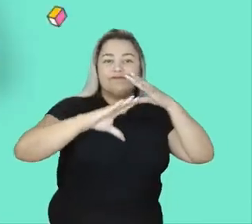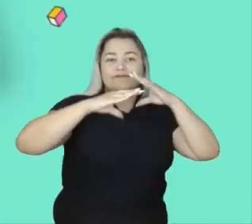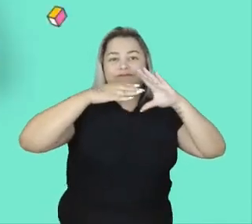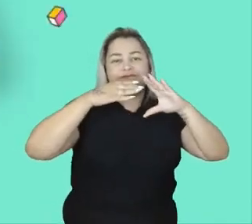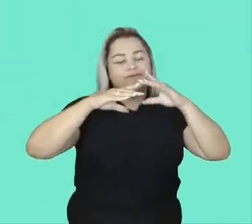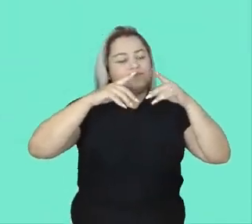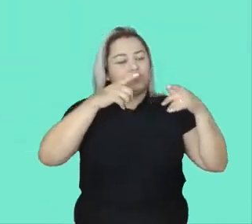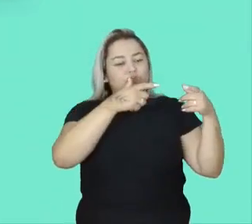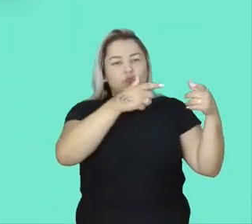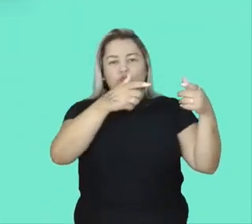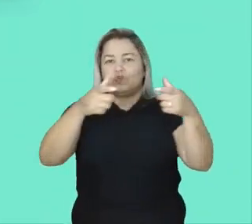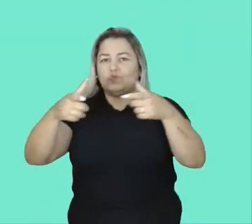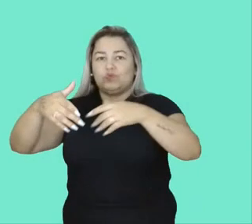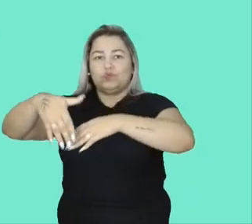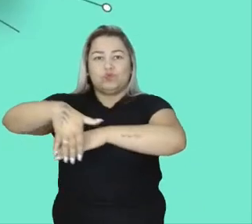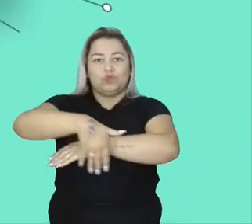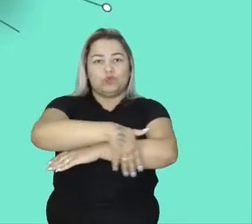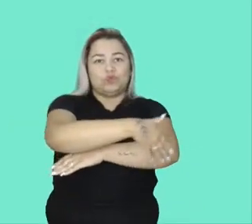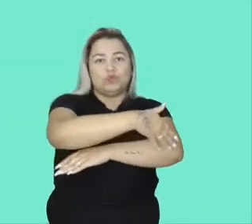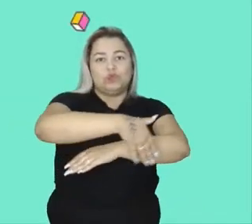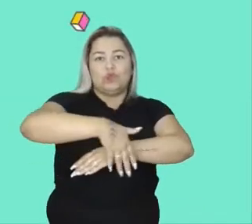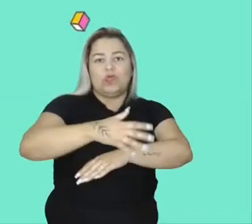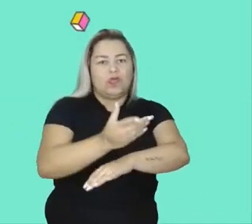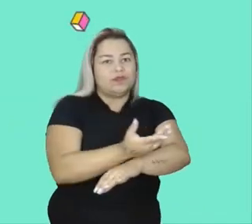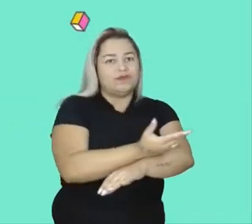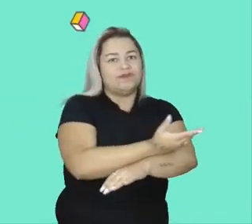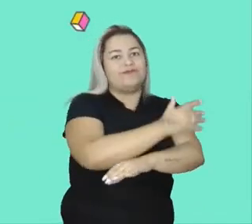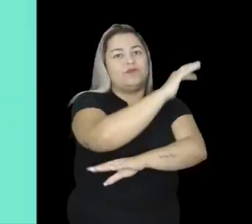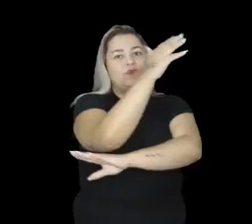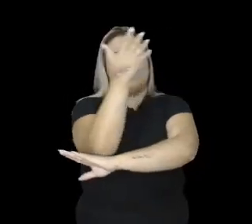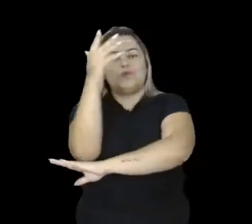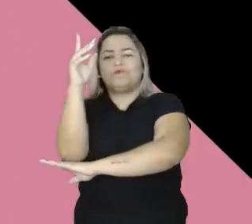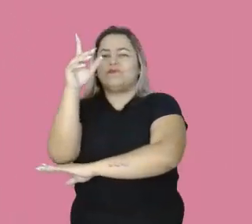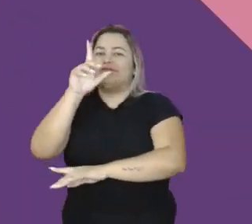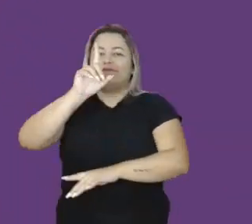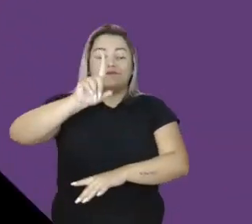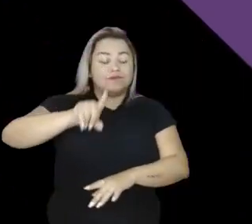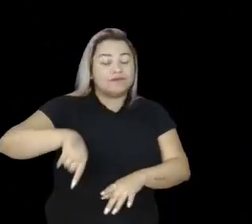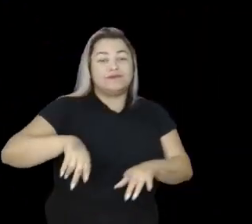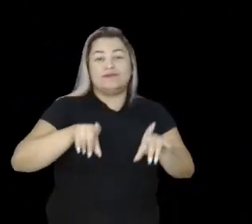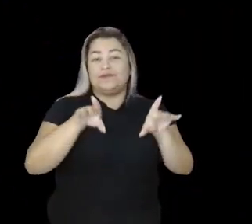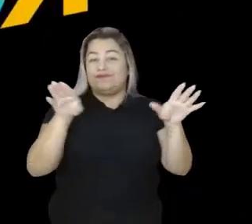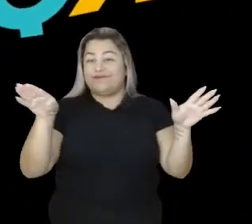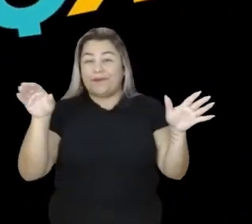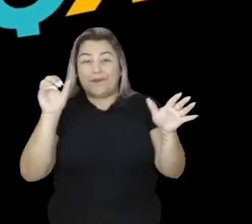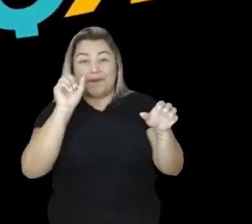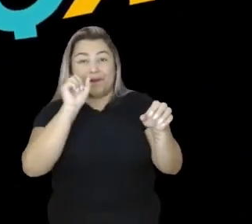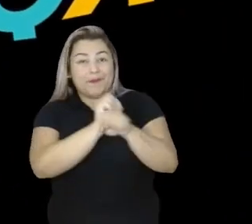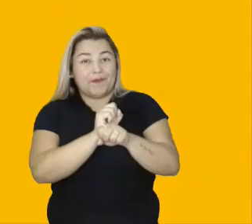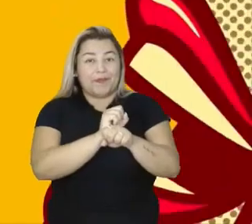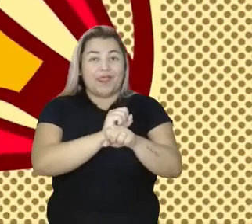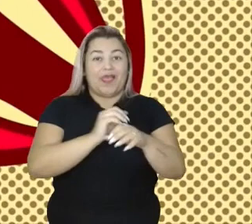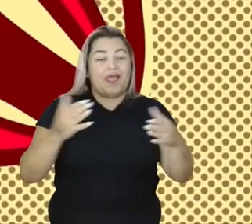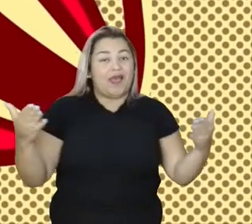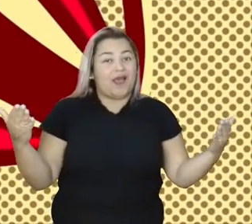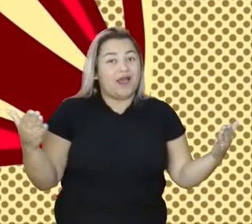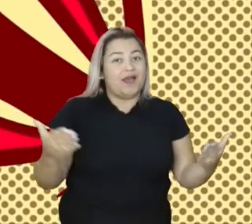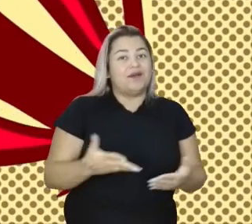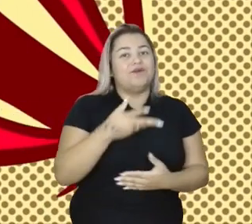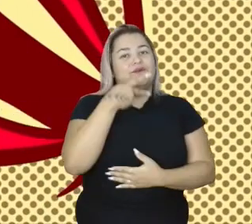Seja em casa, no campo, na rua ou na praça Chega de mordaça